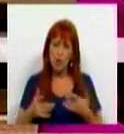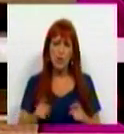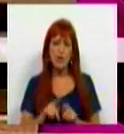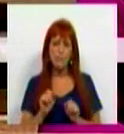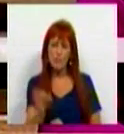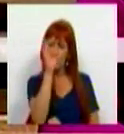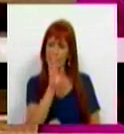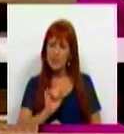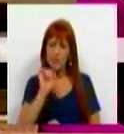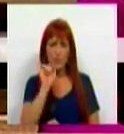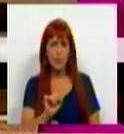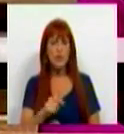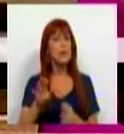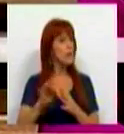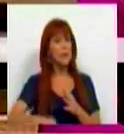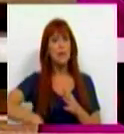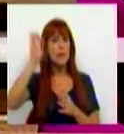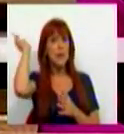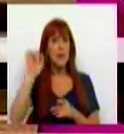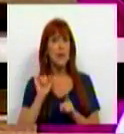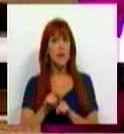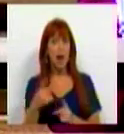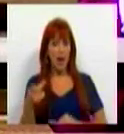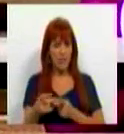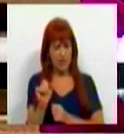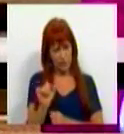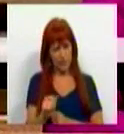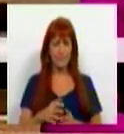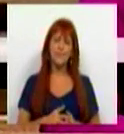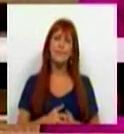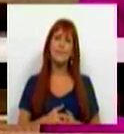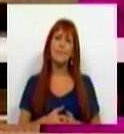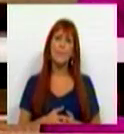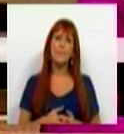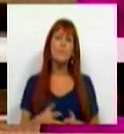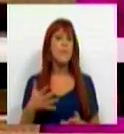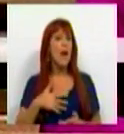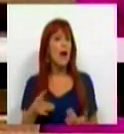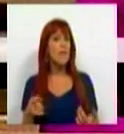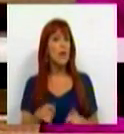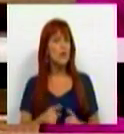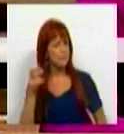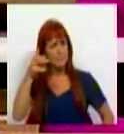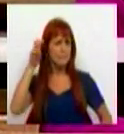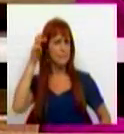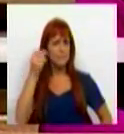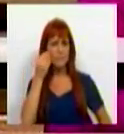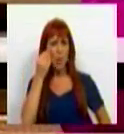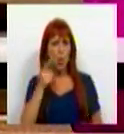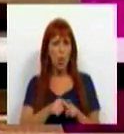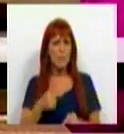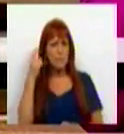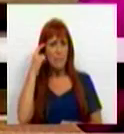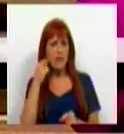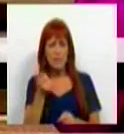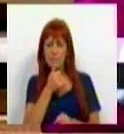sua implementação e, finalmente, a sua avaliação. Pretendemos ser ousados na forma como